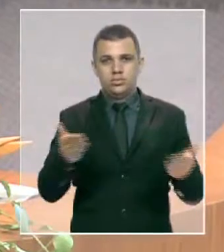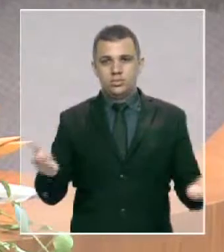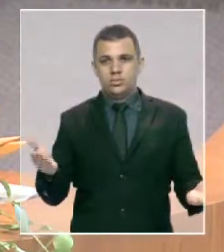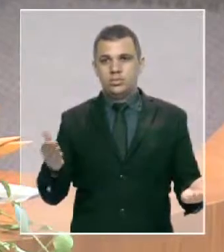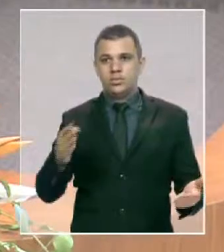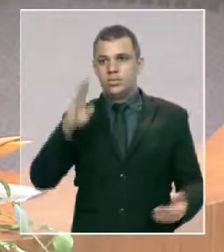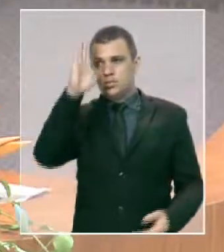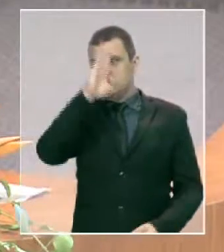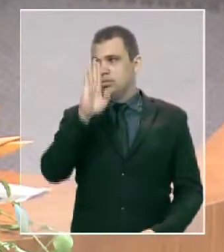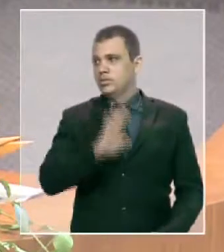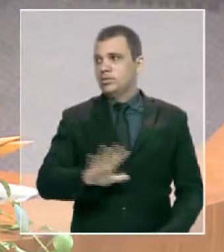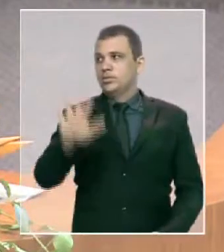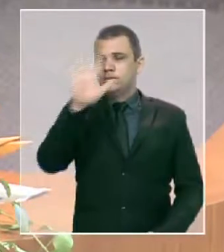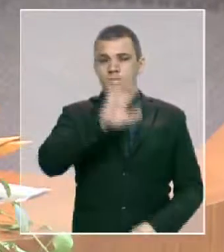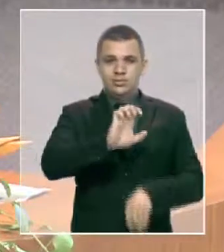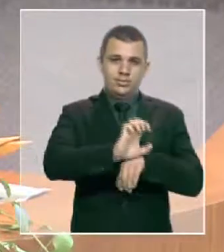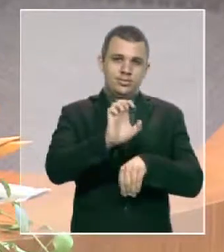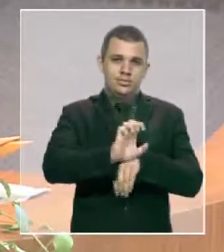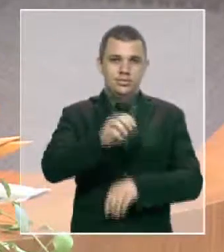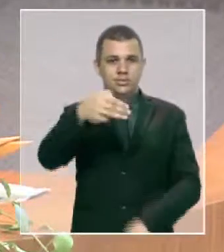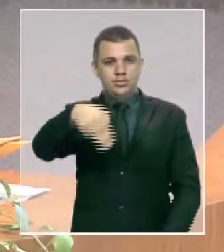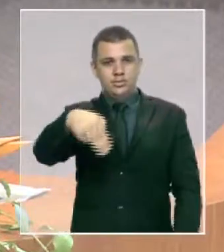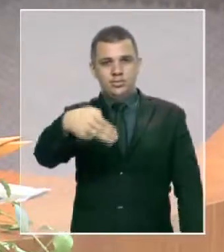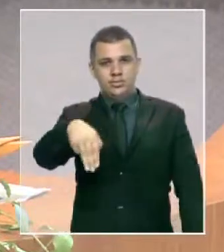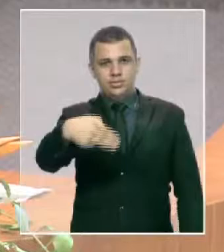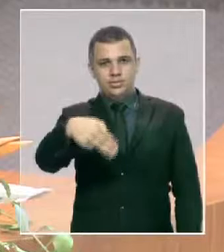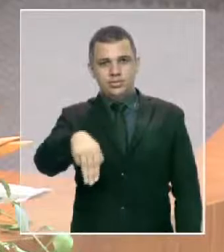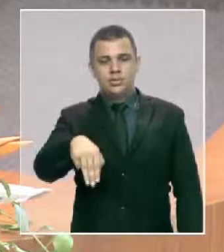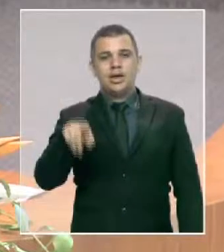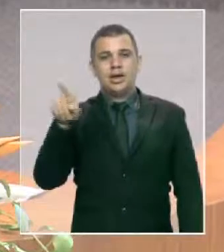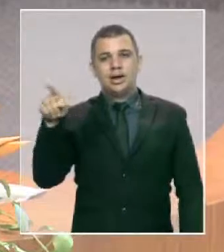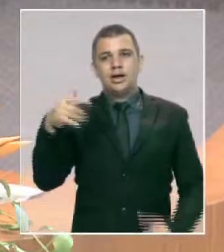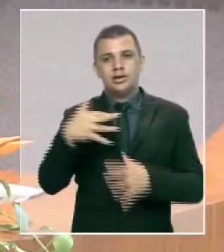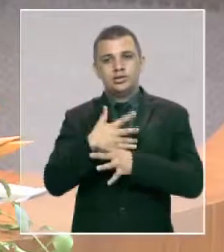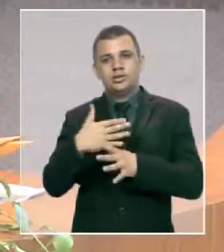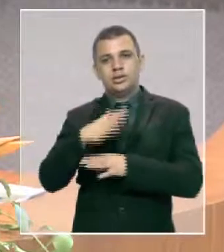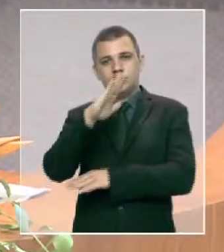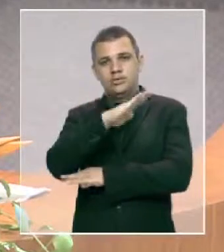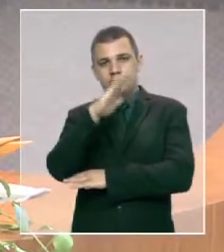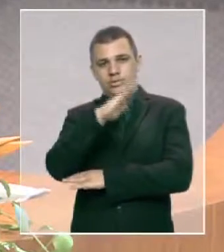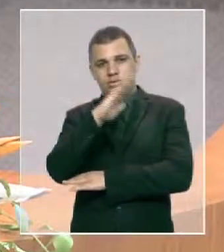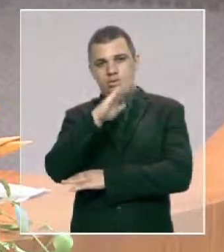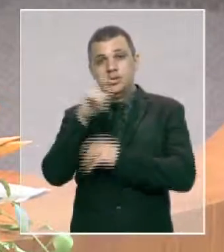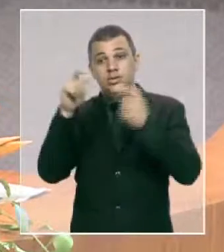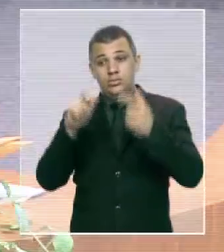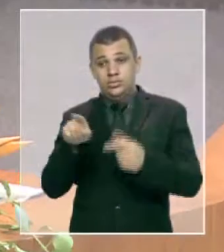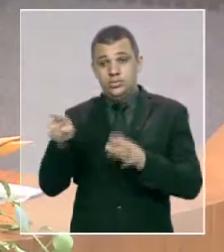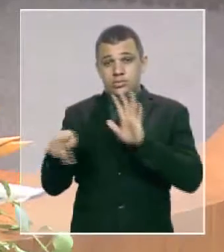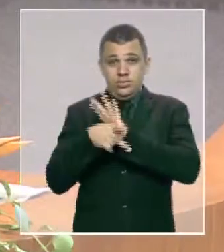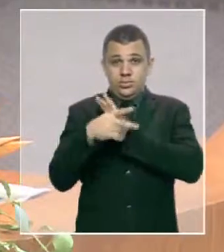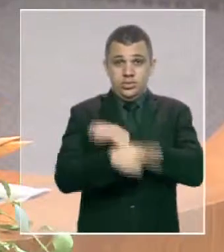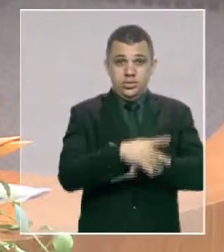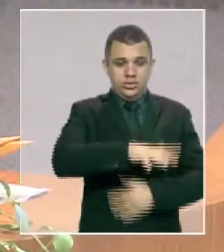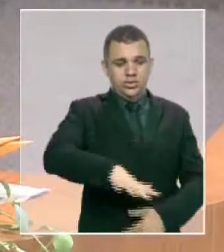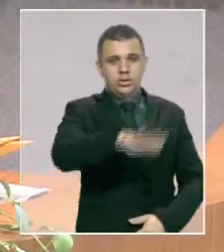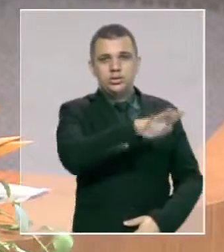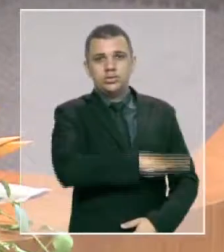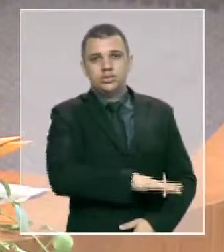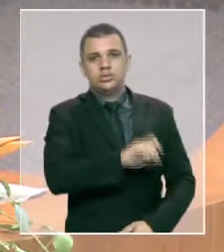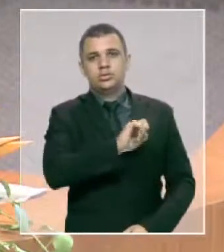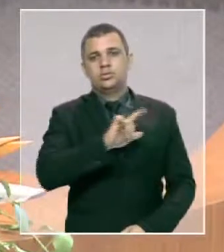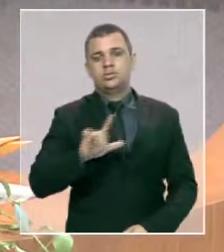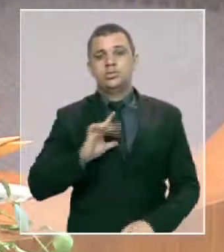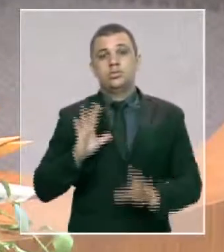no estado do Maranhão, na cidade de Alcântara, uma cidade da região metropolitana, são 8 municípios da região